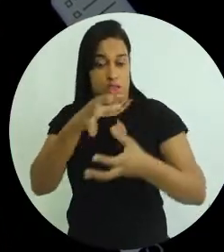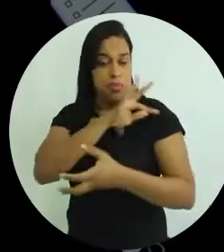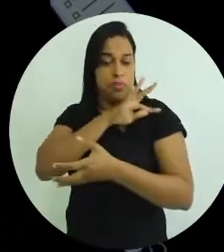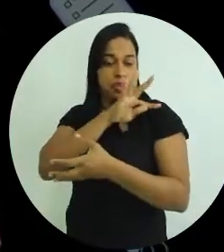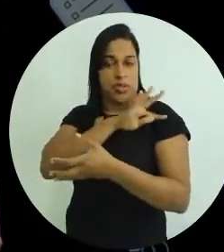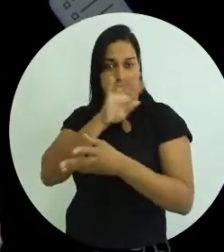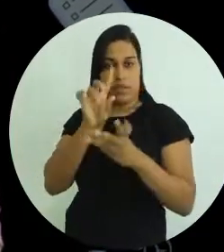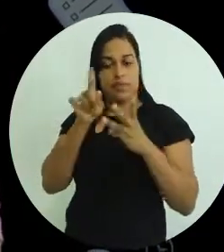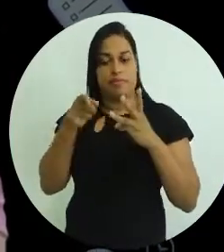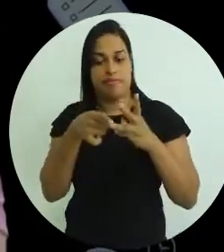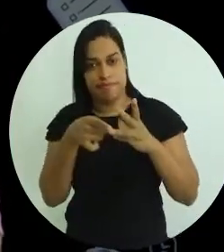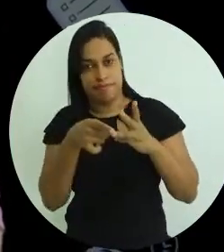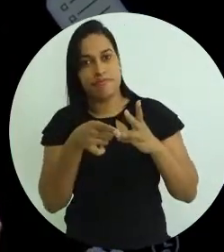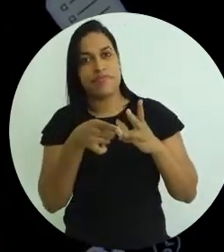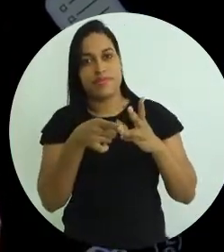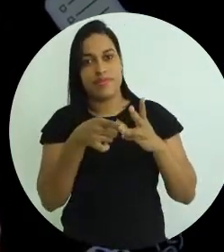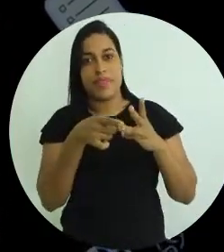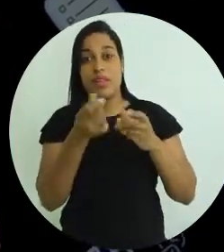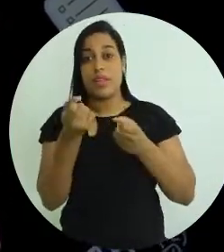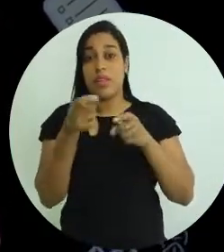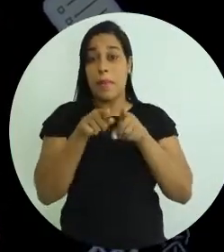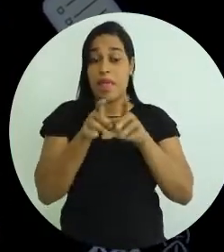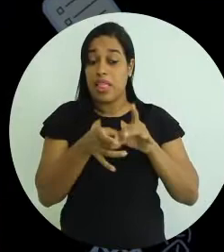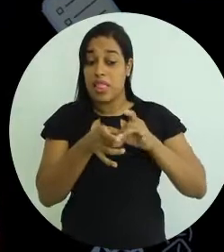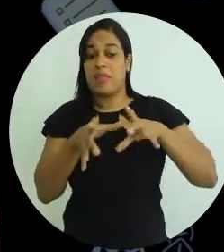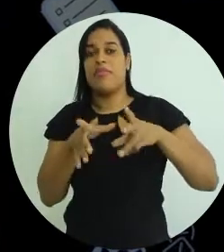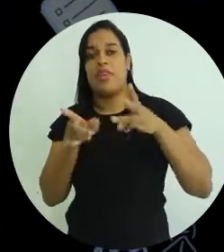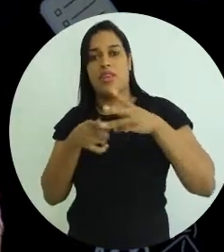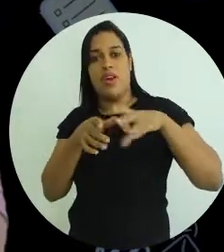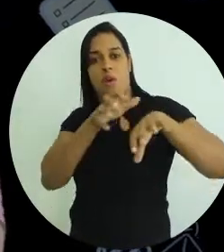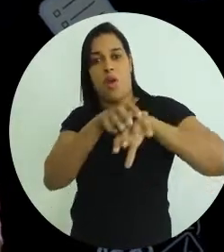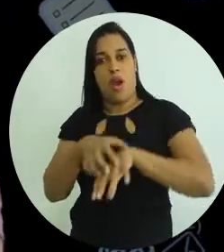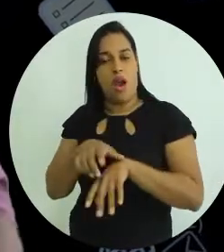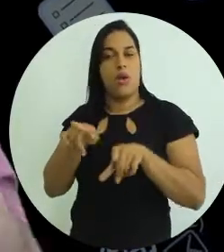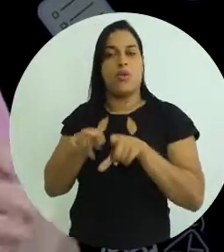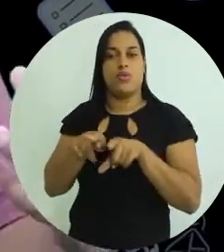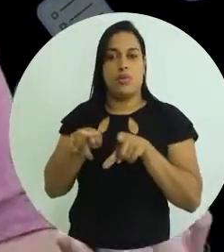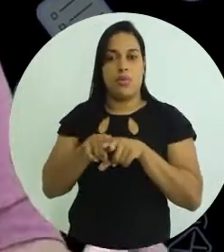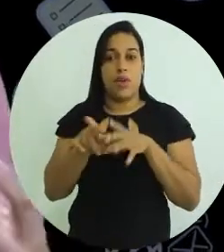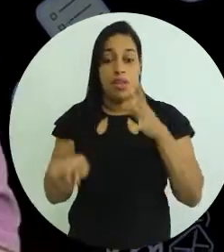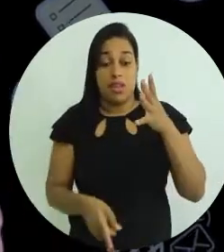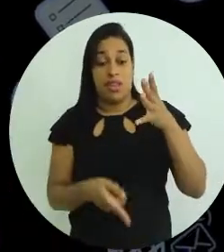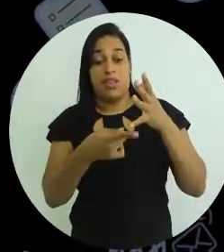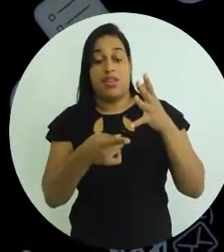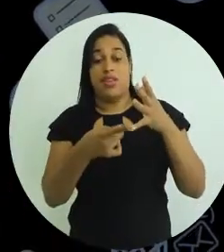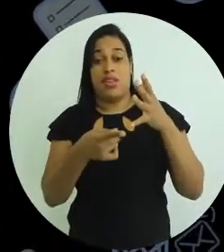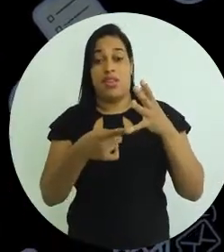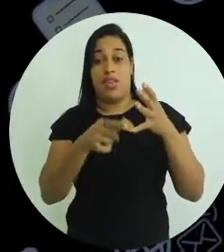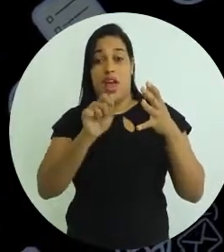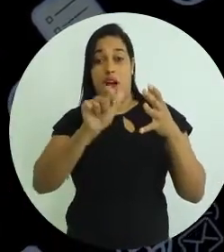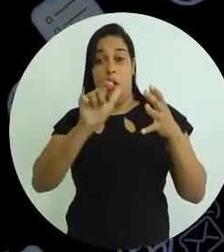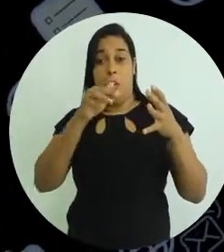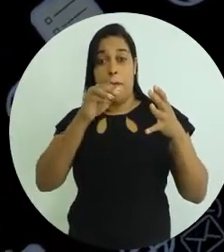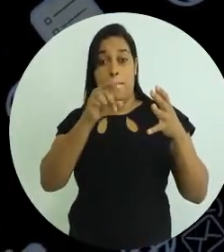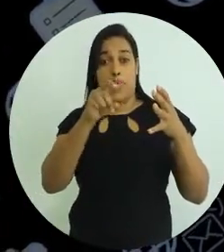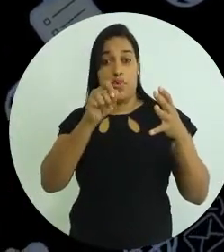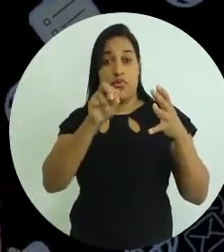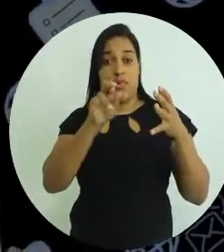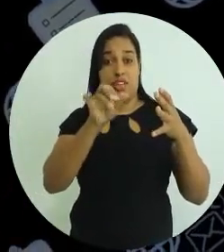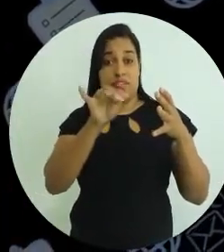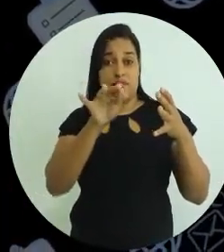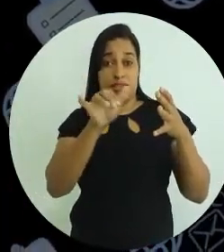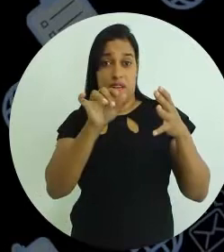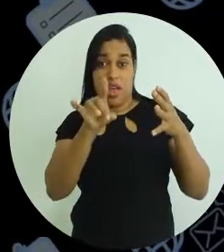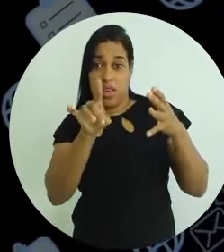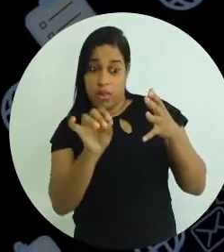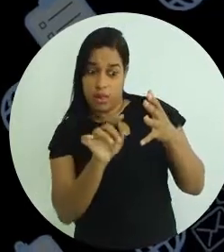manutenção, envolve o processo da garagem ter que liberar um veículo, do almoxarifário ter que liberar uma certa quantidade de material,